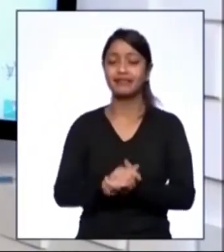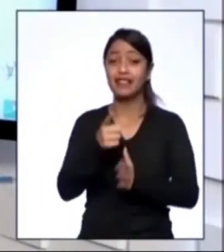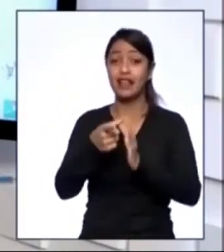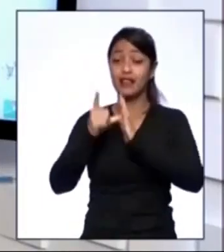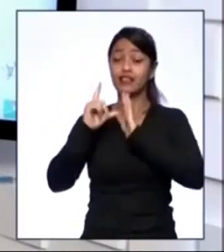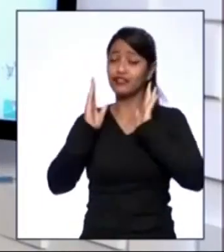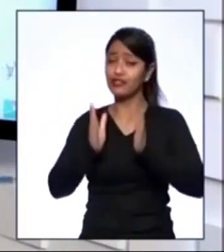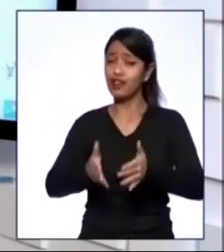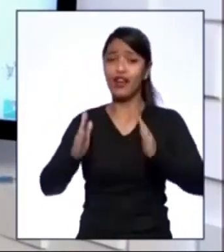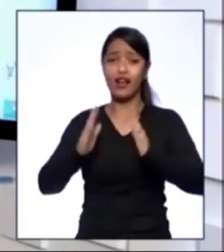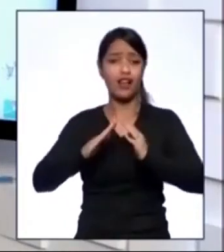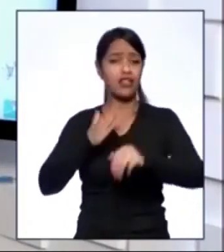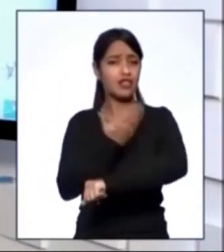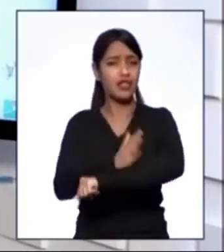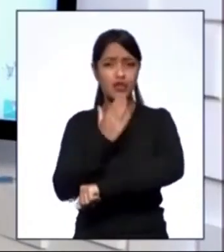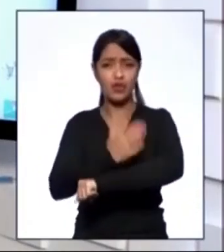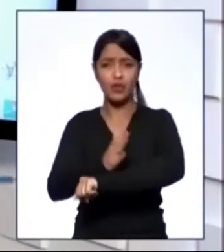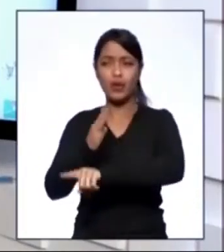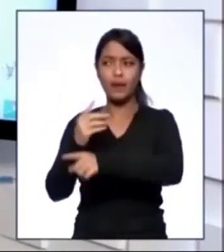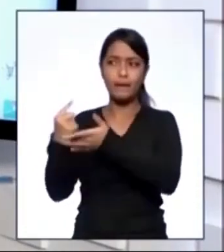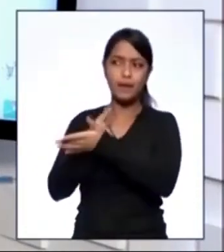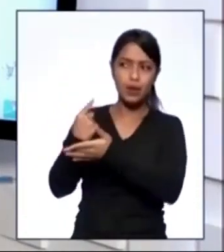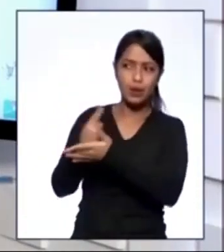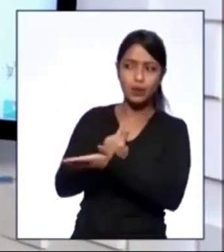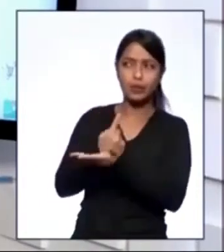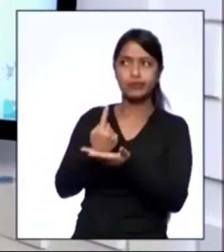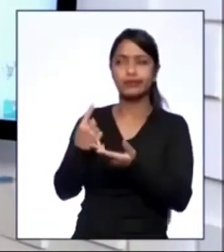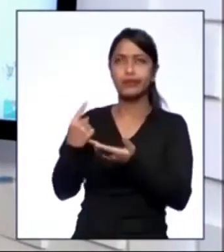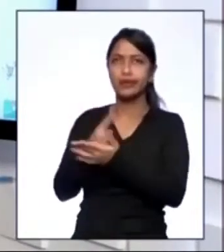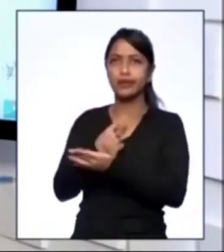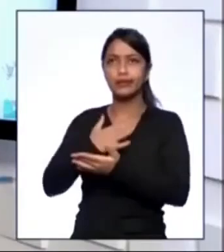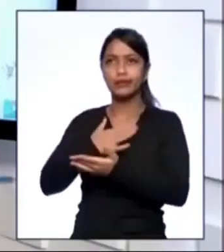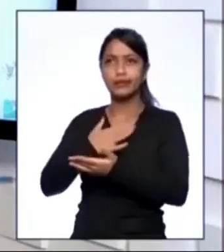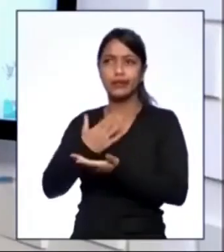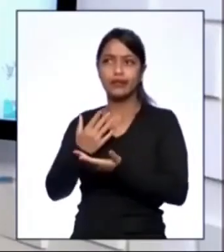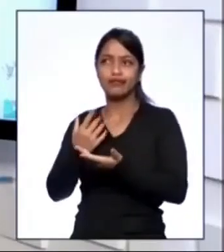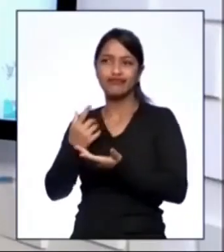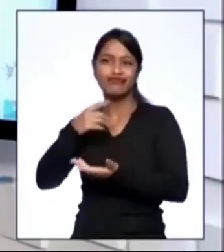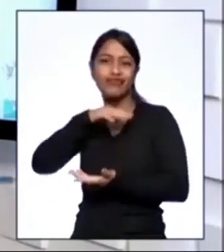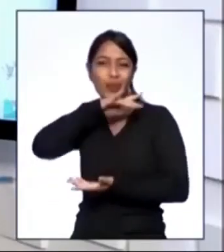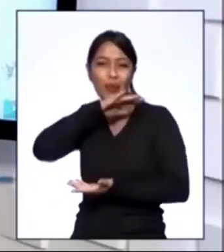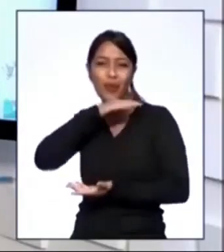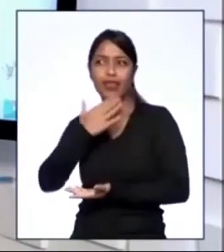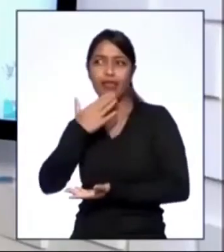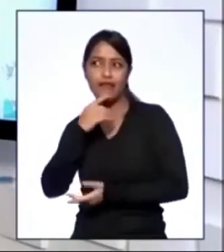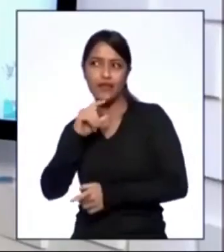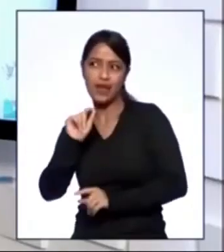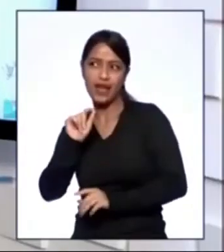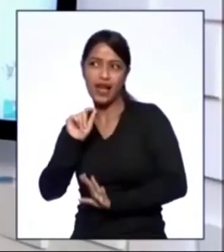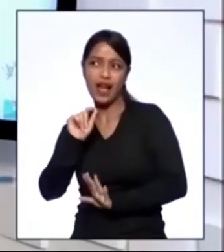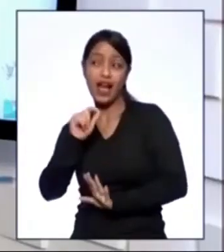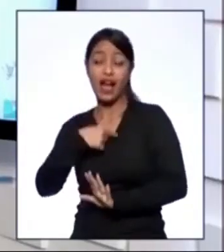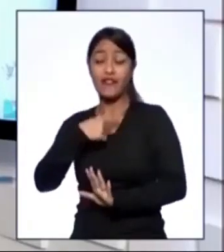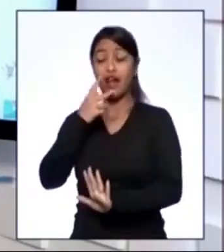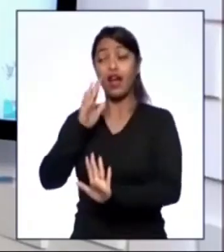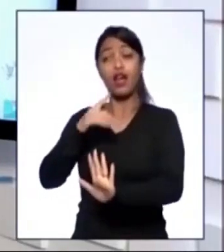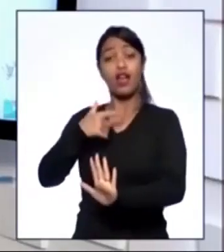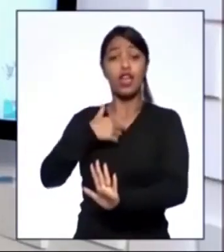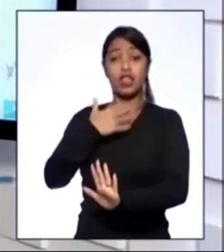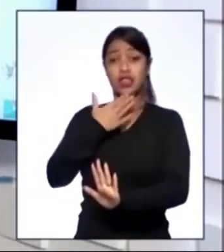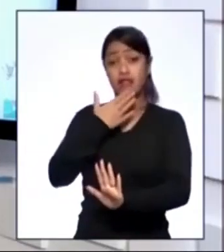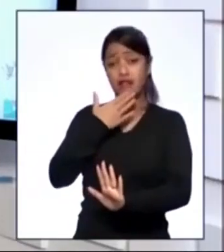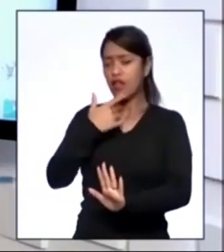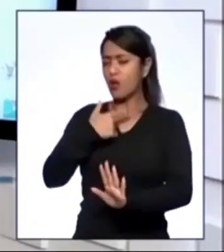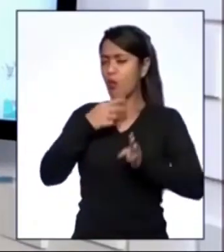treinou em casa, você sabe que a pessoa vai te perguntar qual que é o seu maior defeito, você vai mentir, falar que o seu maior defeito é que você é super organizado, mesmo